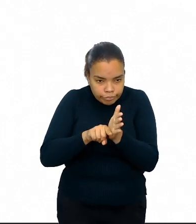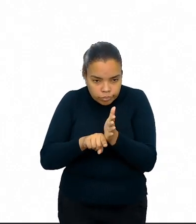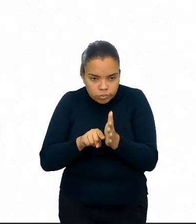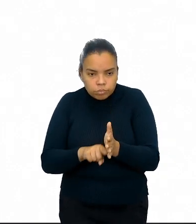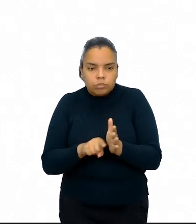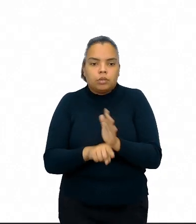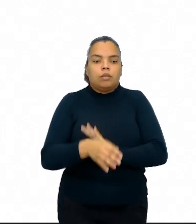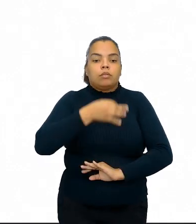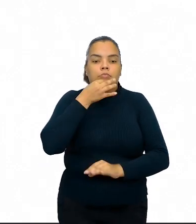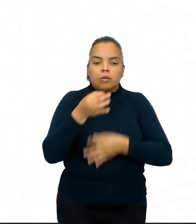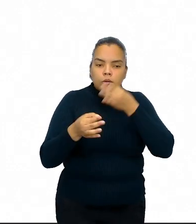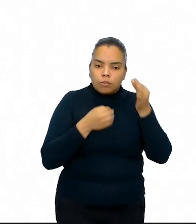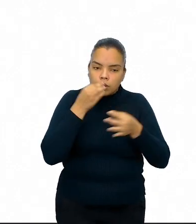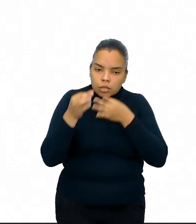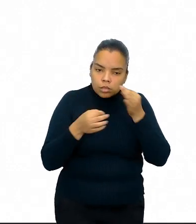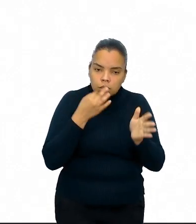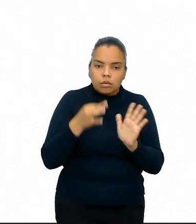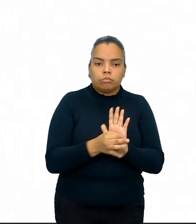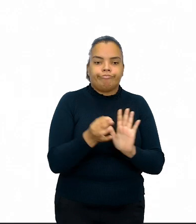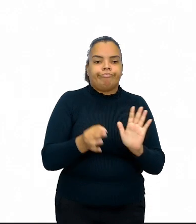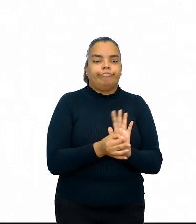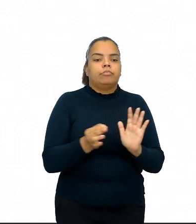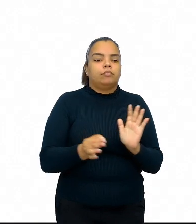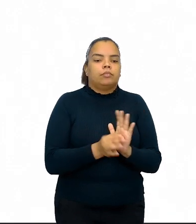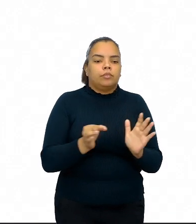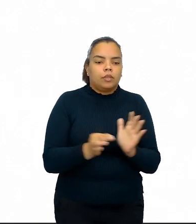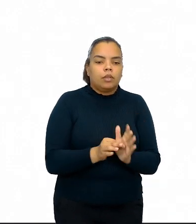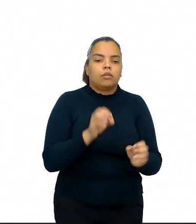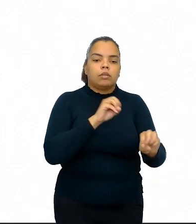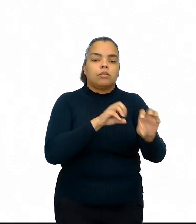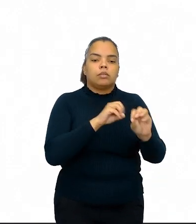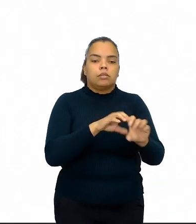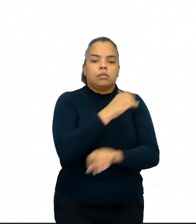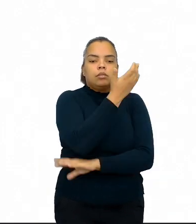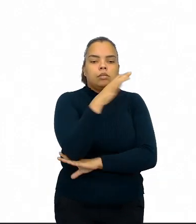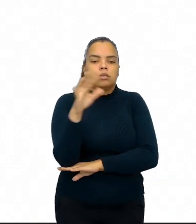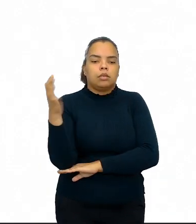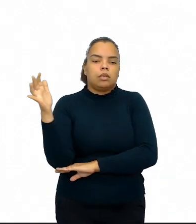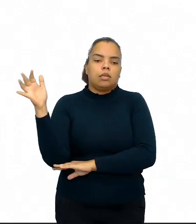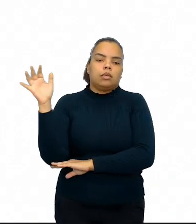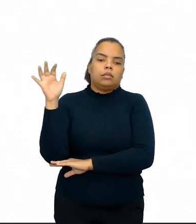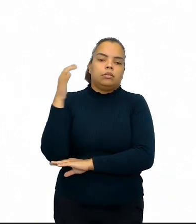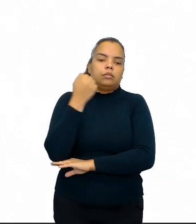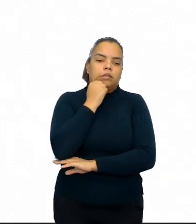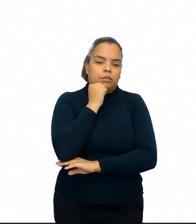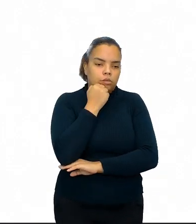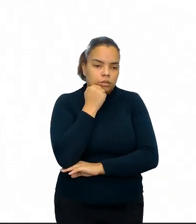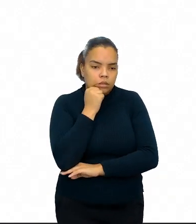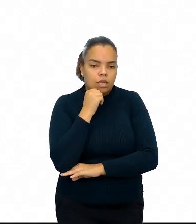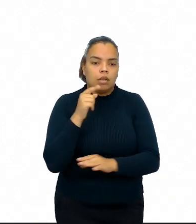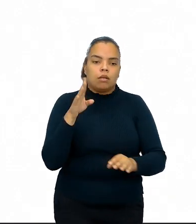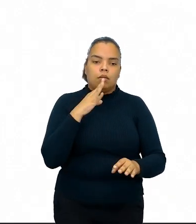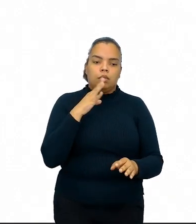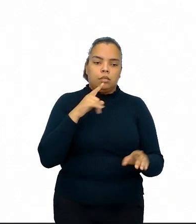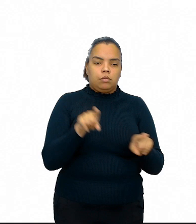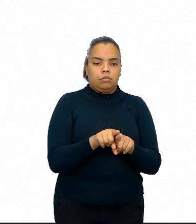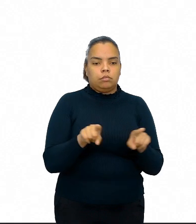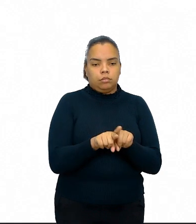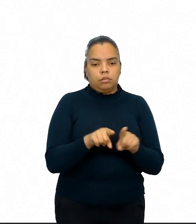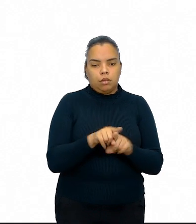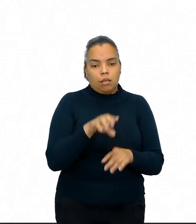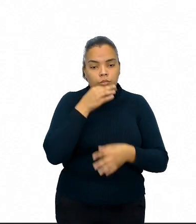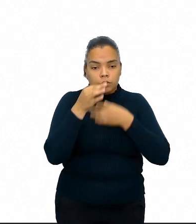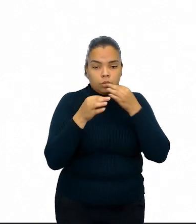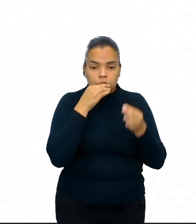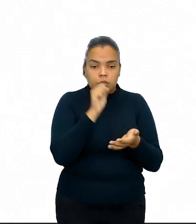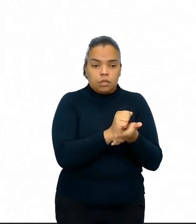voltado à argumentação no ensino de ciências da natureza, e conhecemos as sugestões de atividades para o